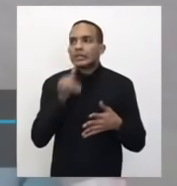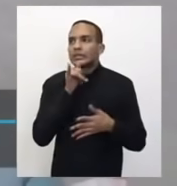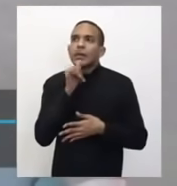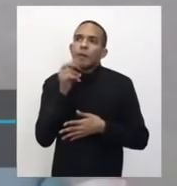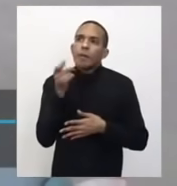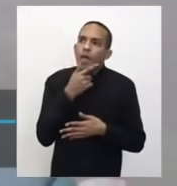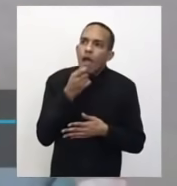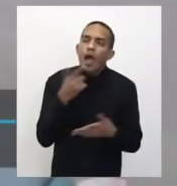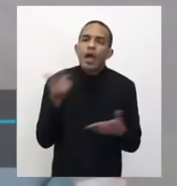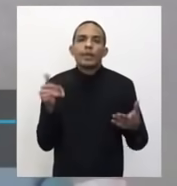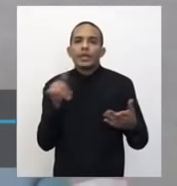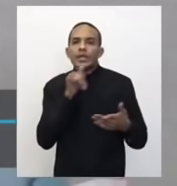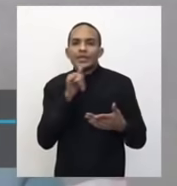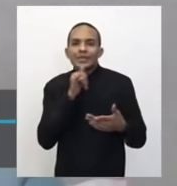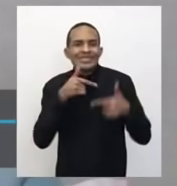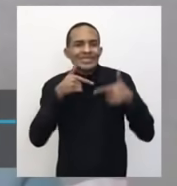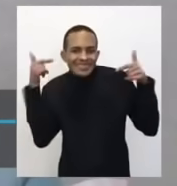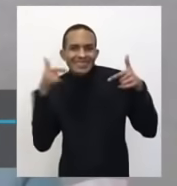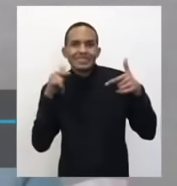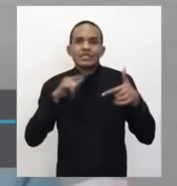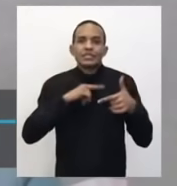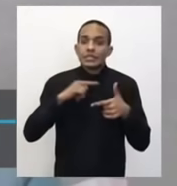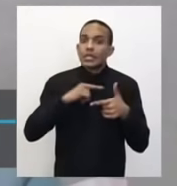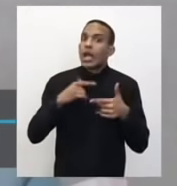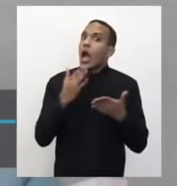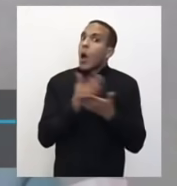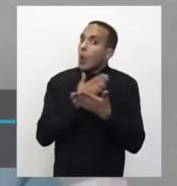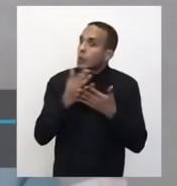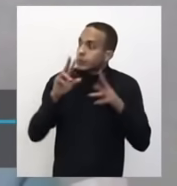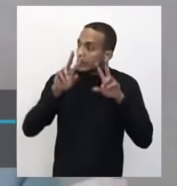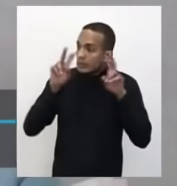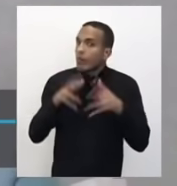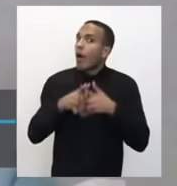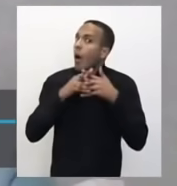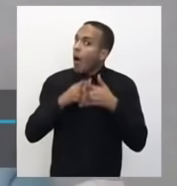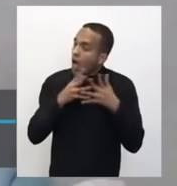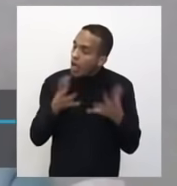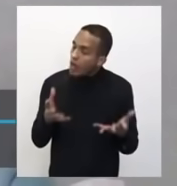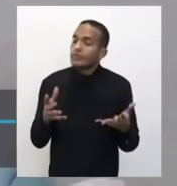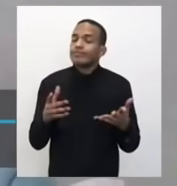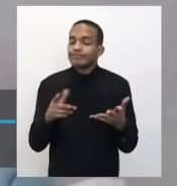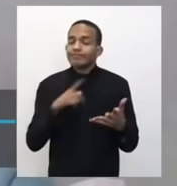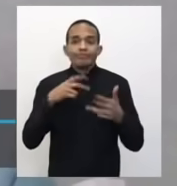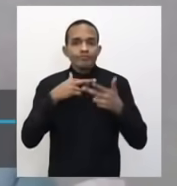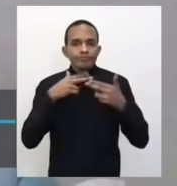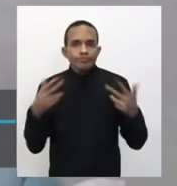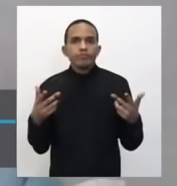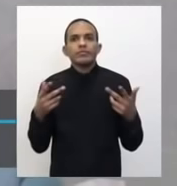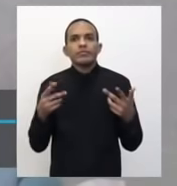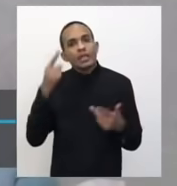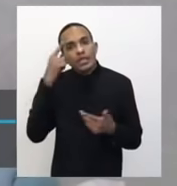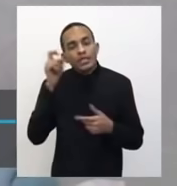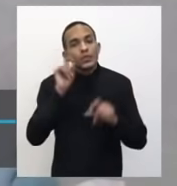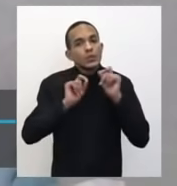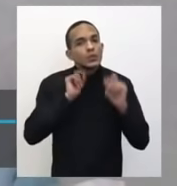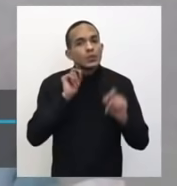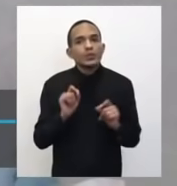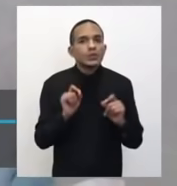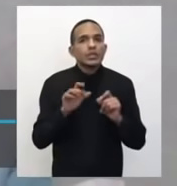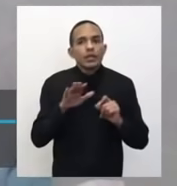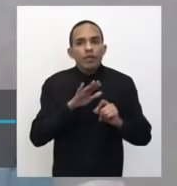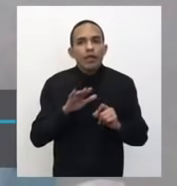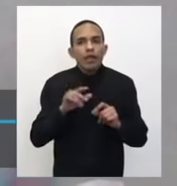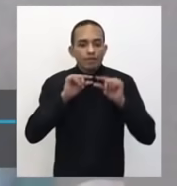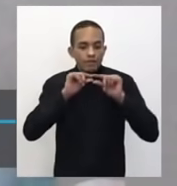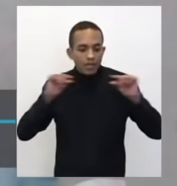piada, às vezes humor, às vezes coisas bem complexas, não é verdade? Então, a ideia é que uma